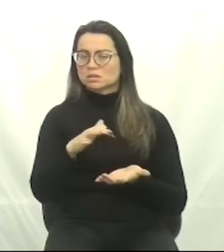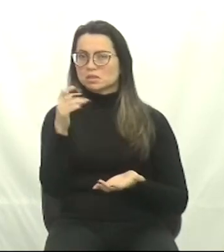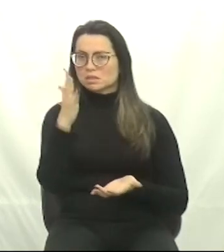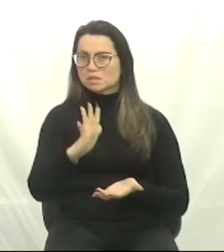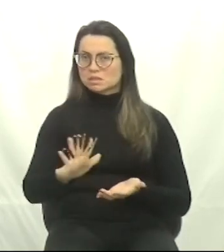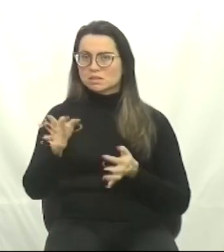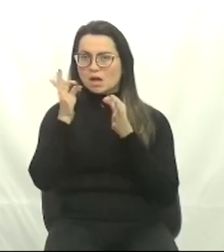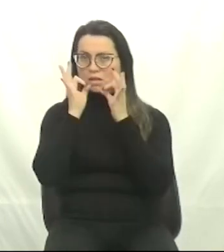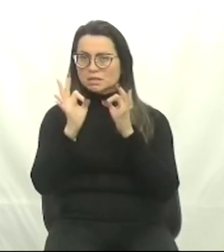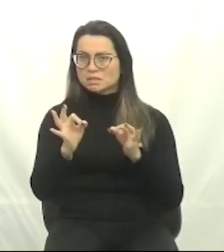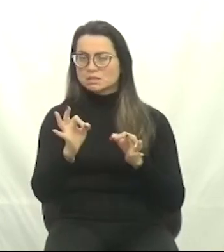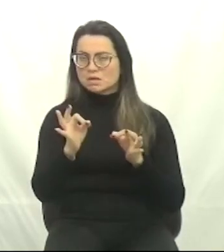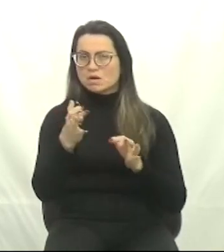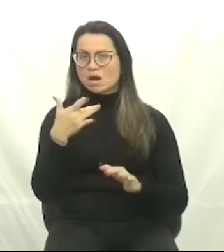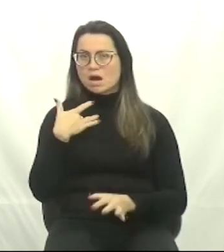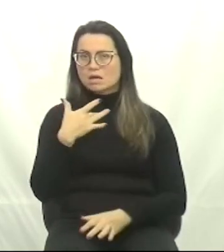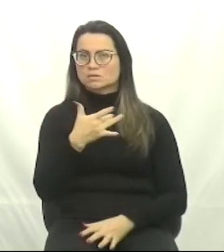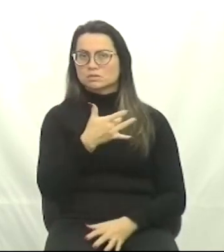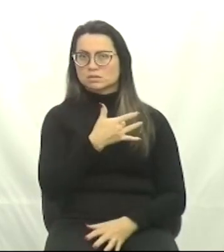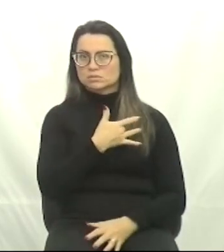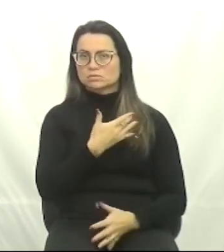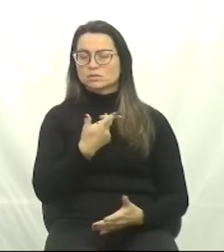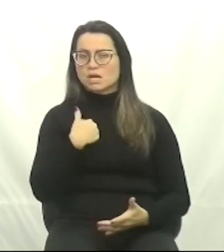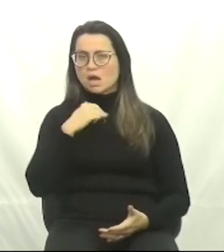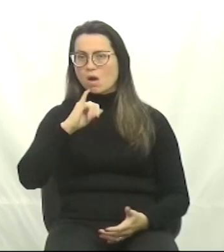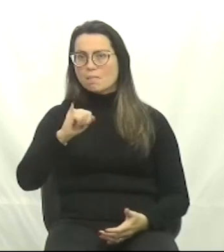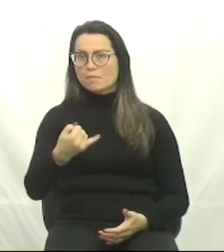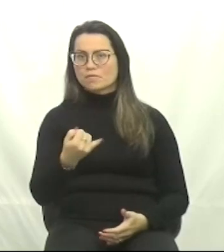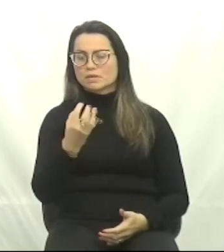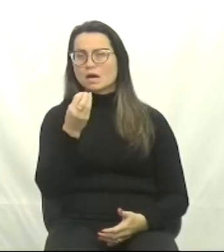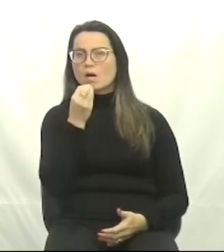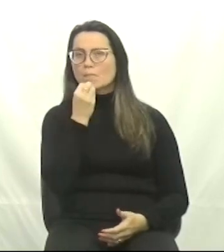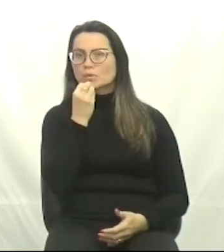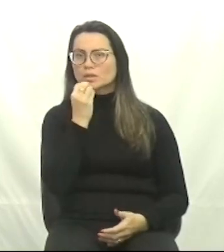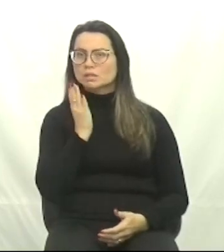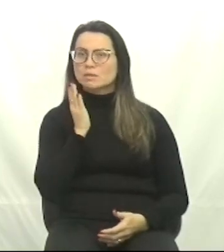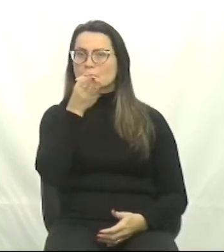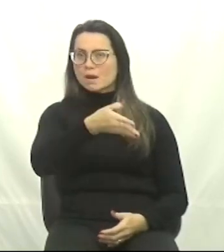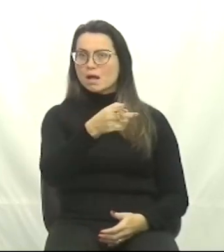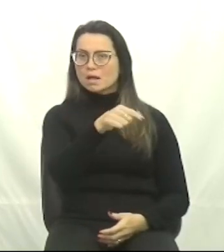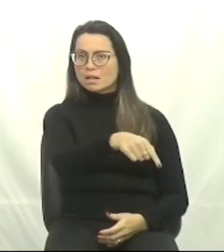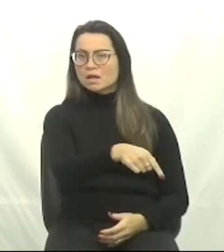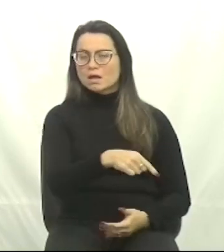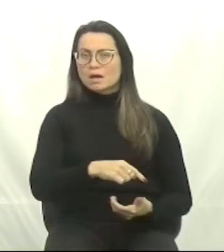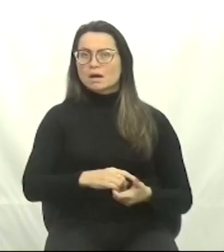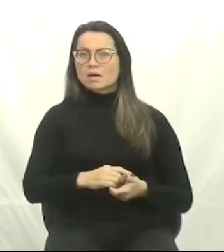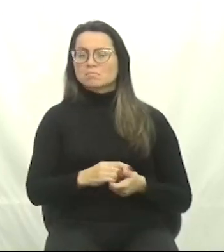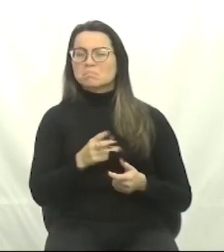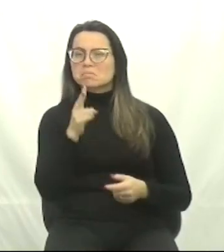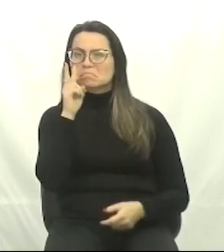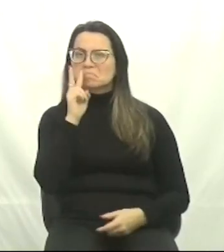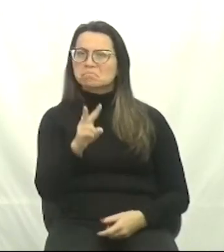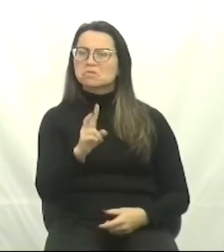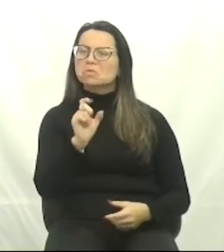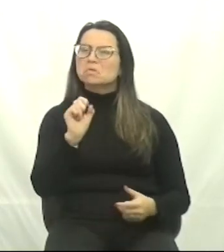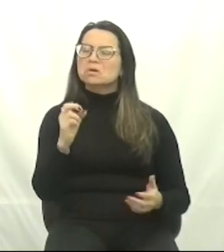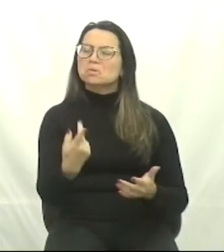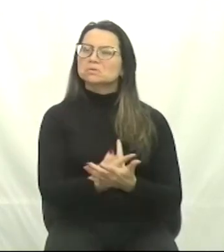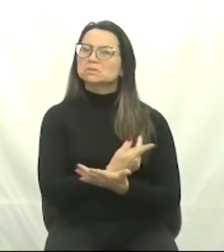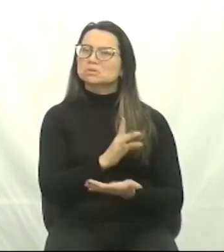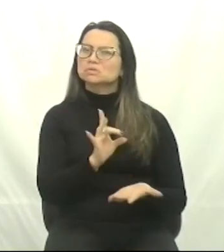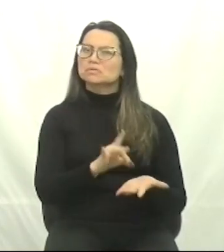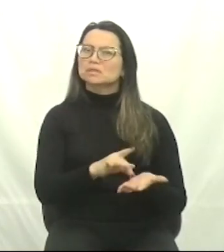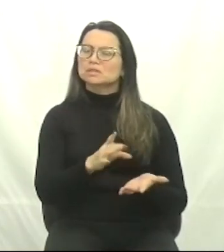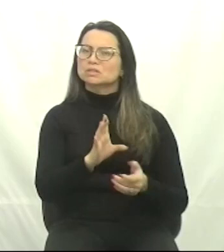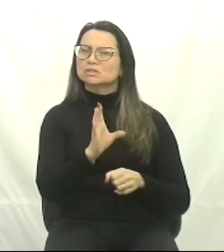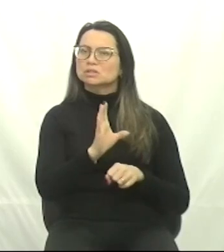Primária à Saúde. Eu aproveitei a oportunidade que tive para estar lá para verificar, né, o que havia acontecido. De fato, Criciúma